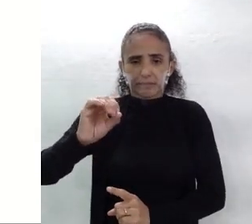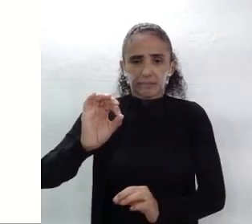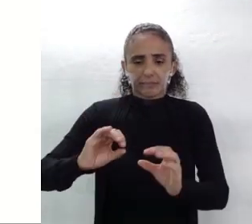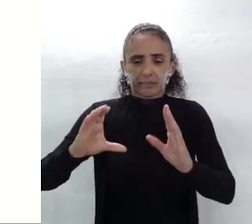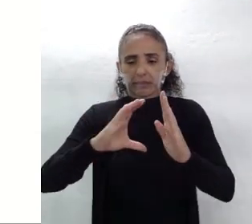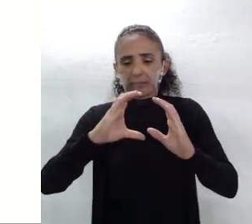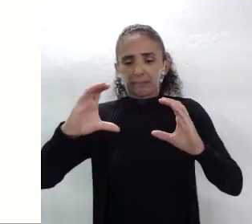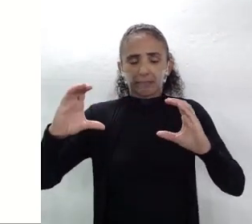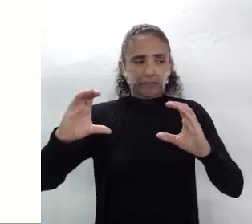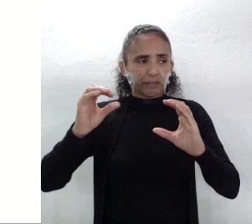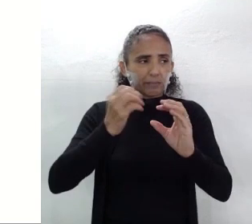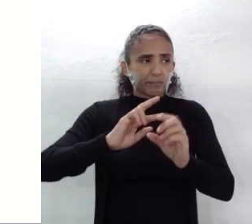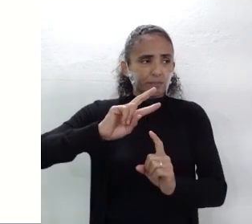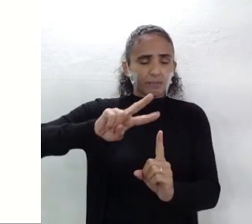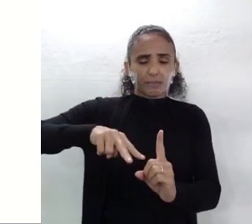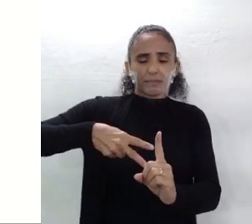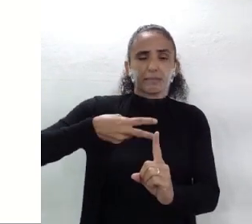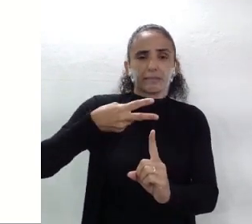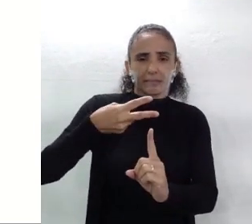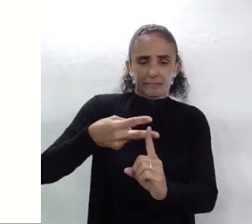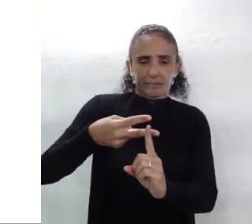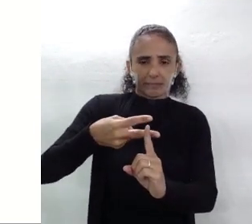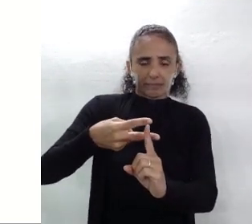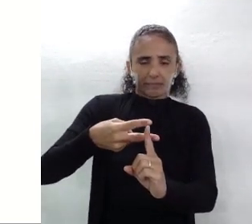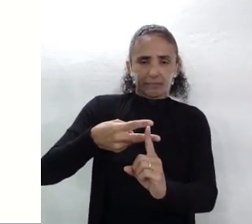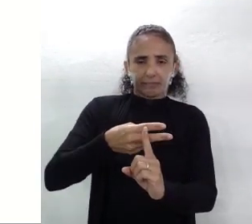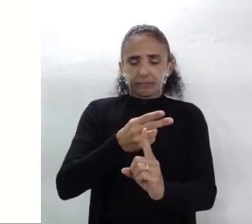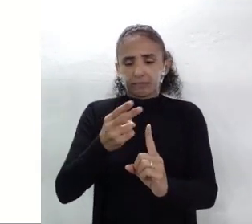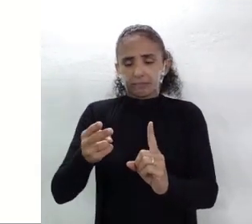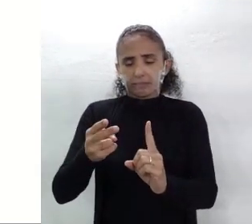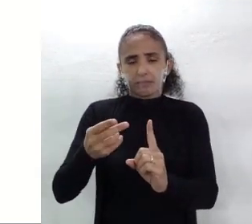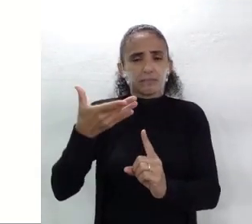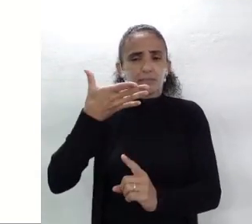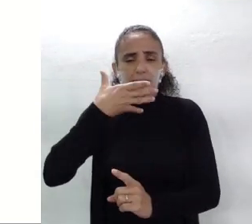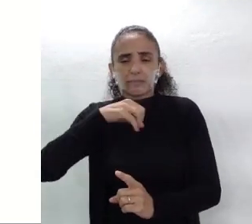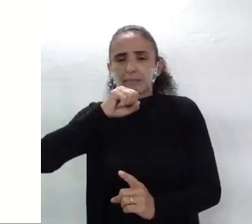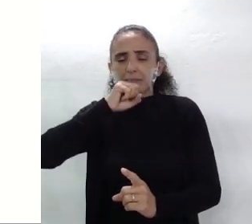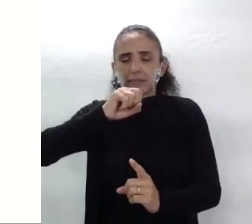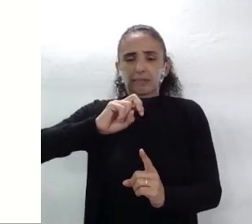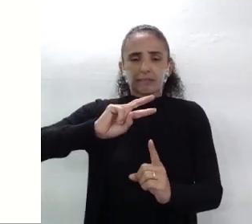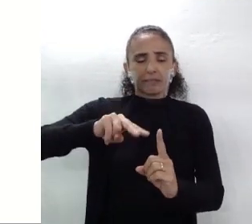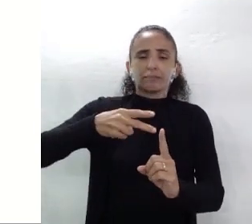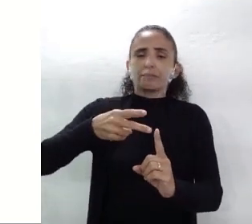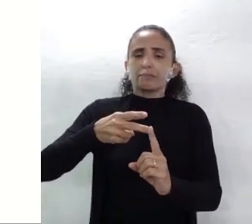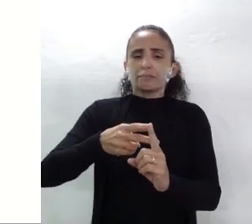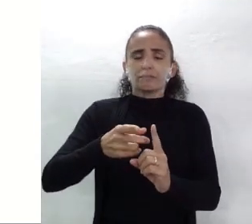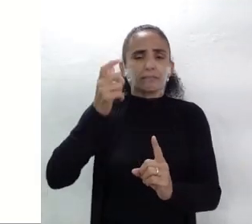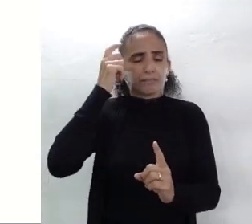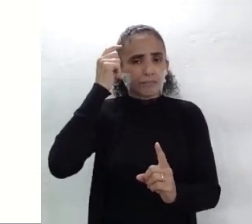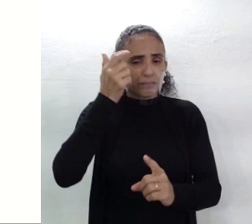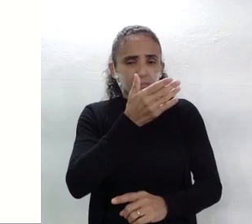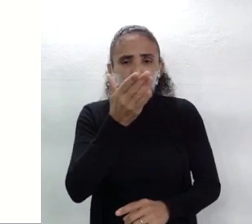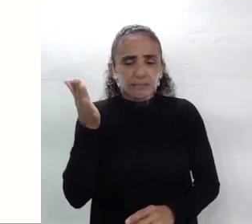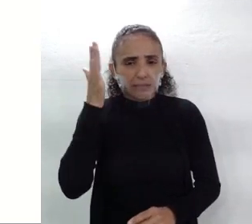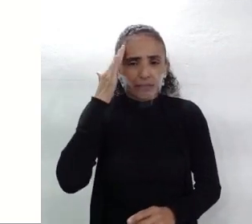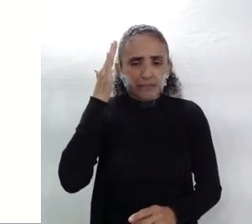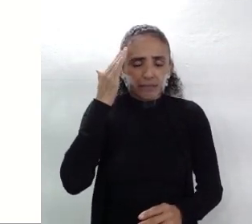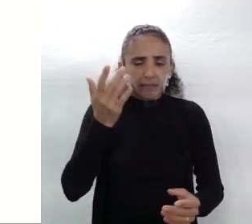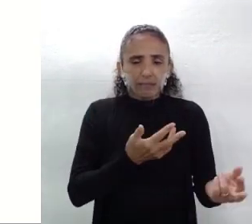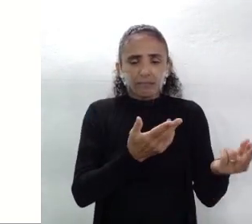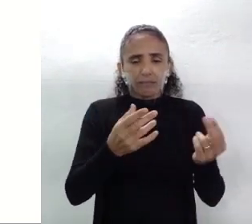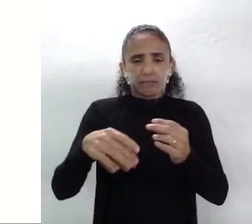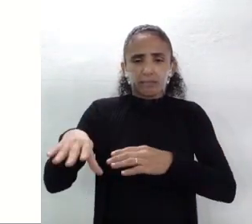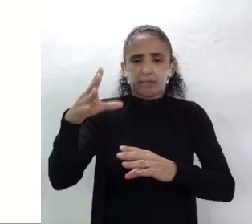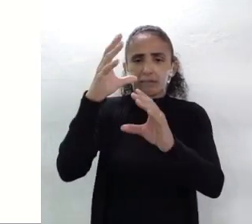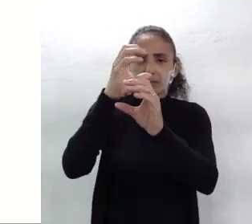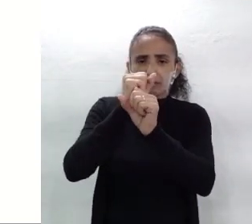o dobro. E a idade do pai é daqui a 10 anos, fica 4x mais 10. Com isso você vai igualar,